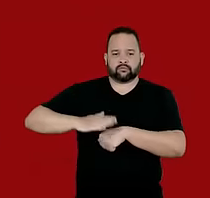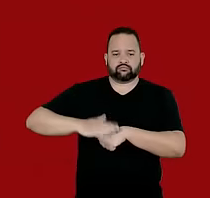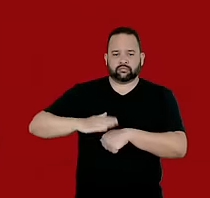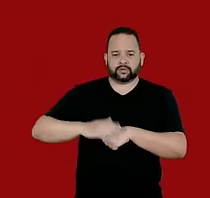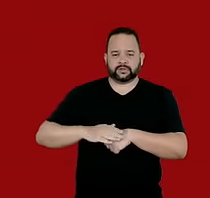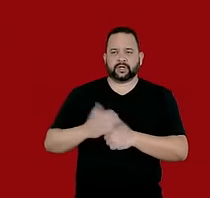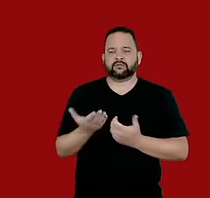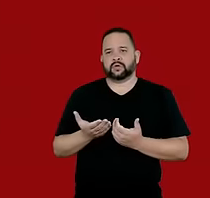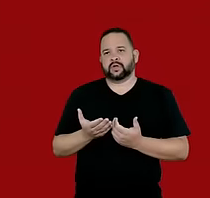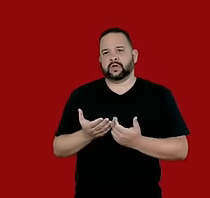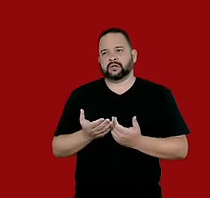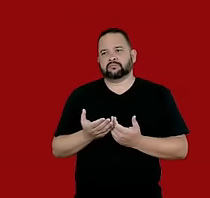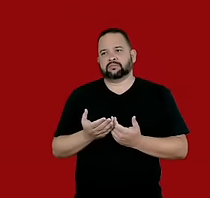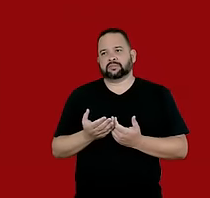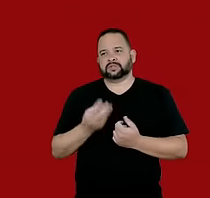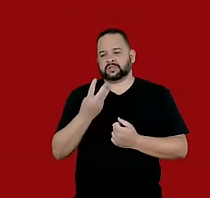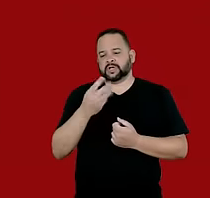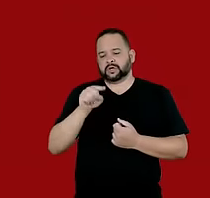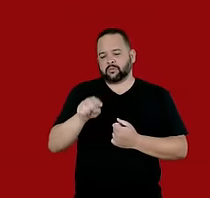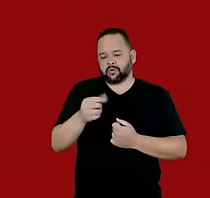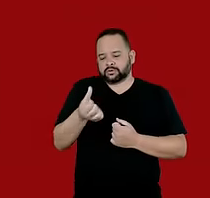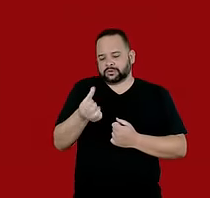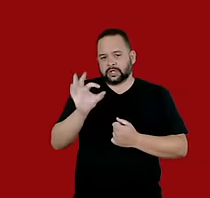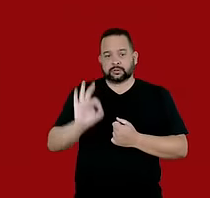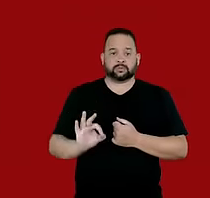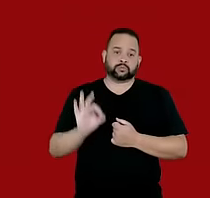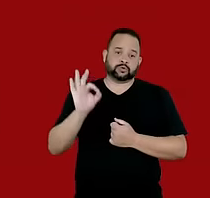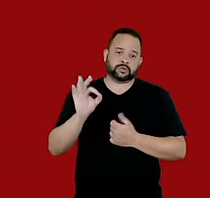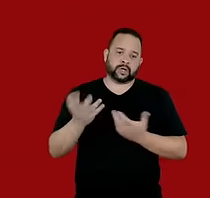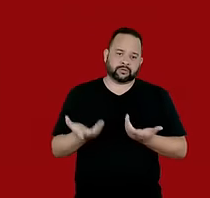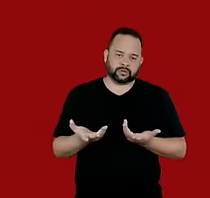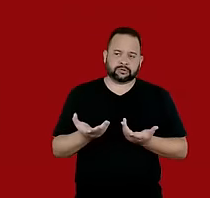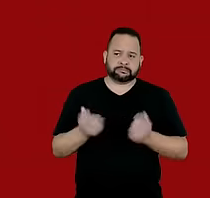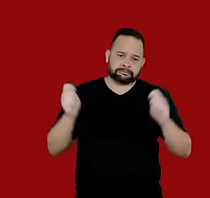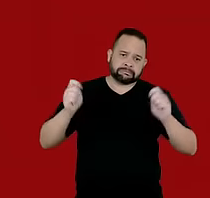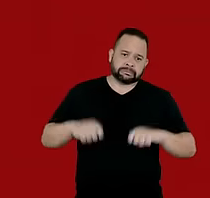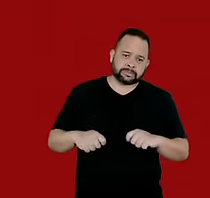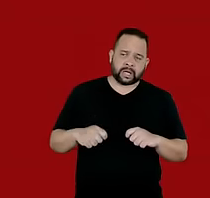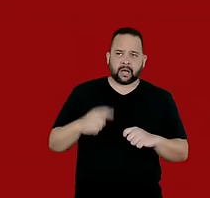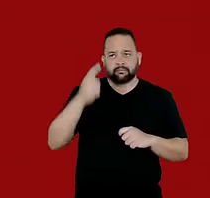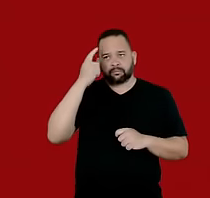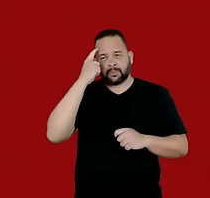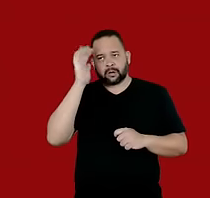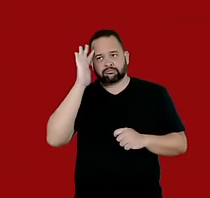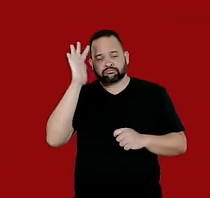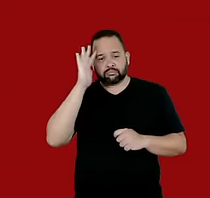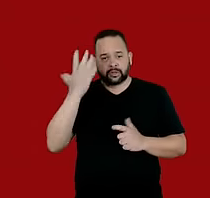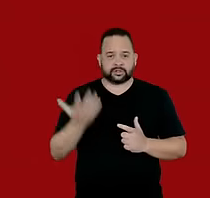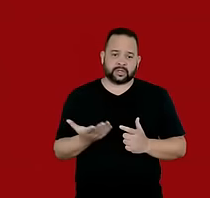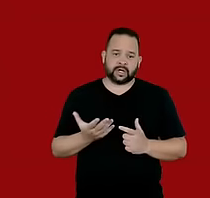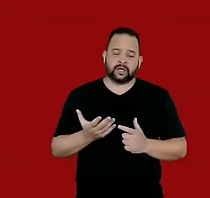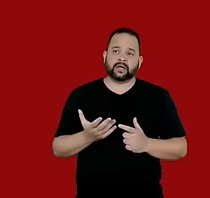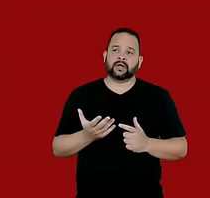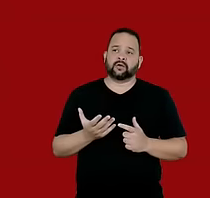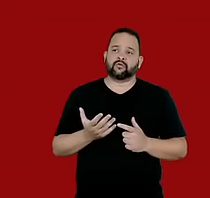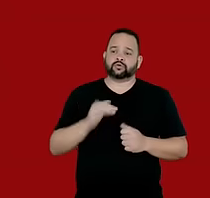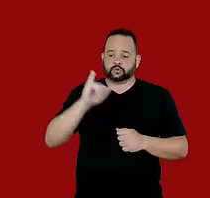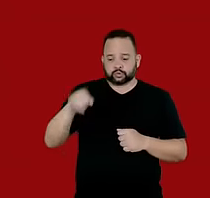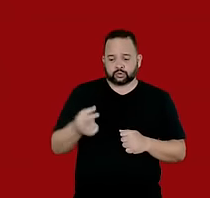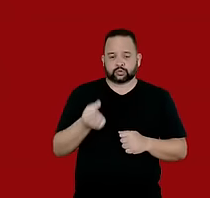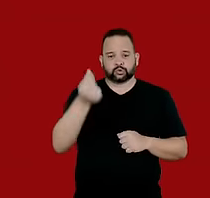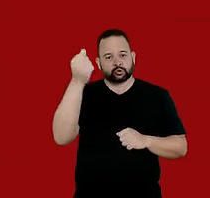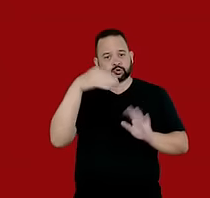de 3.6% Então seria razoável imag imaginar que na hora que esse ciclo de juros que a gente tá vendo a gente tem uma